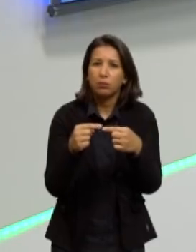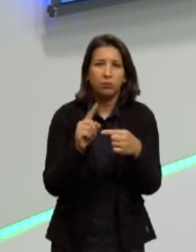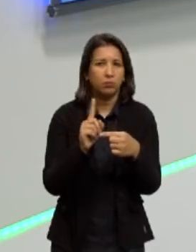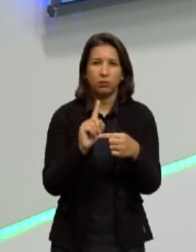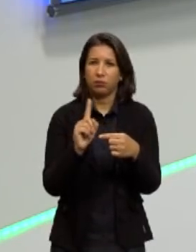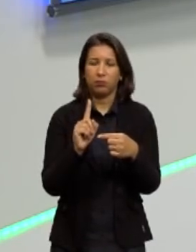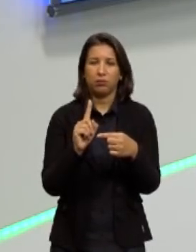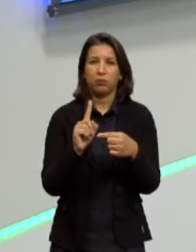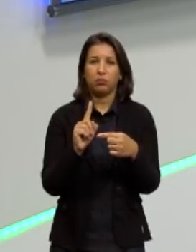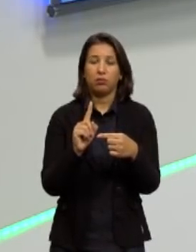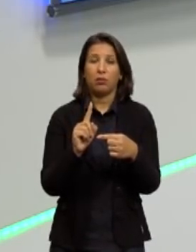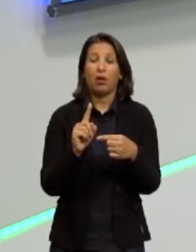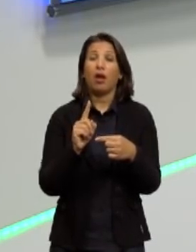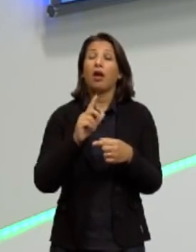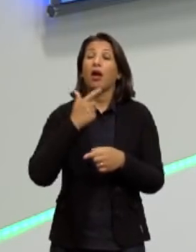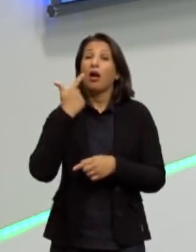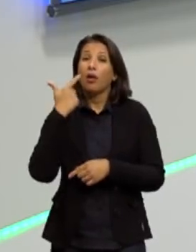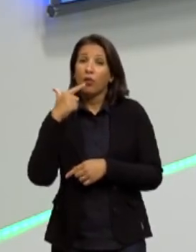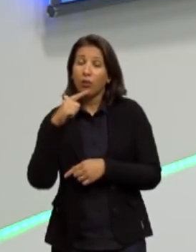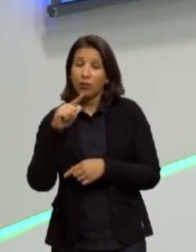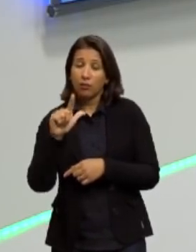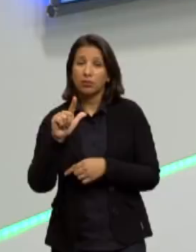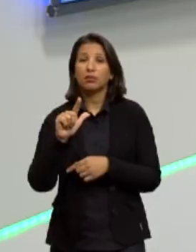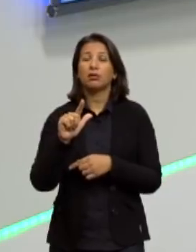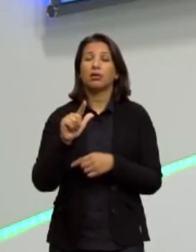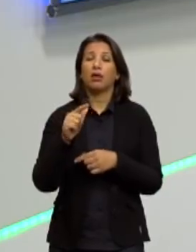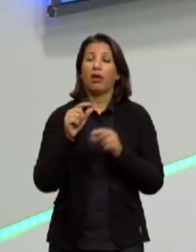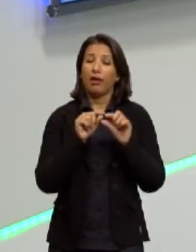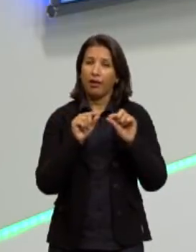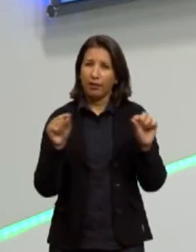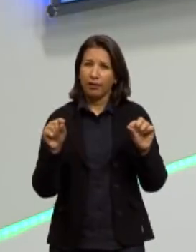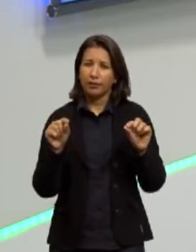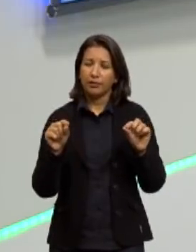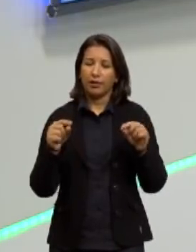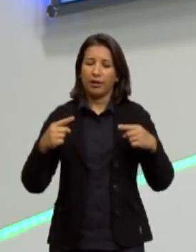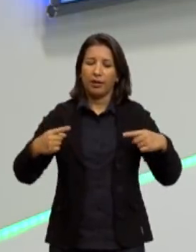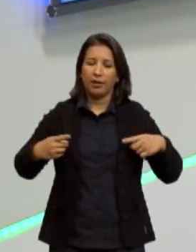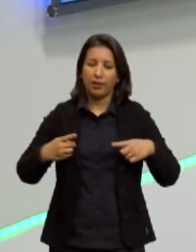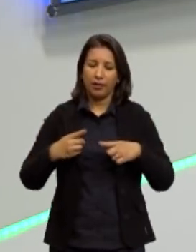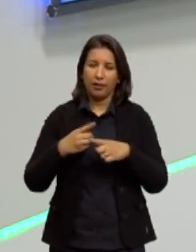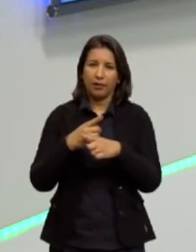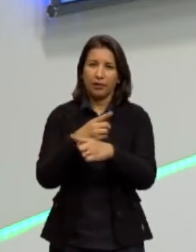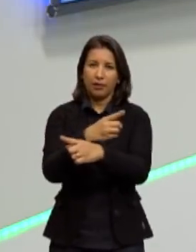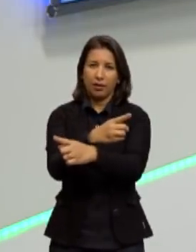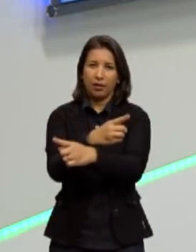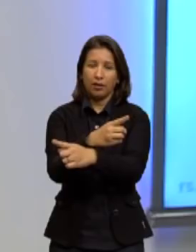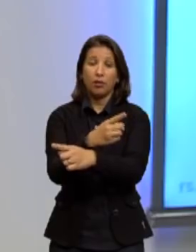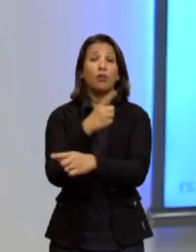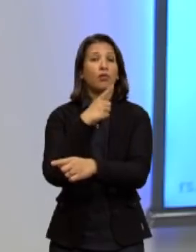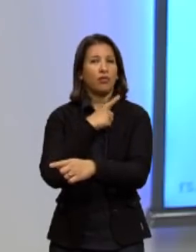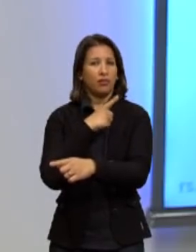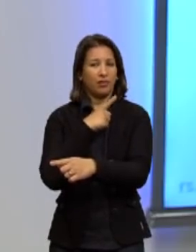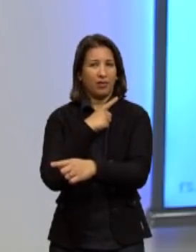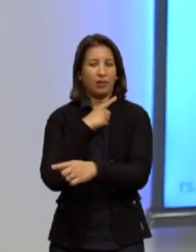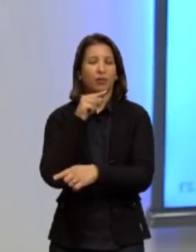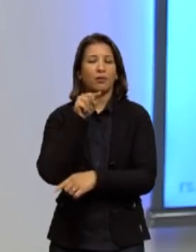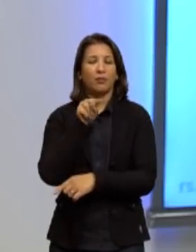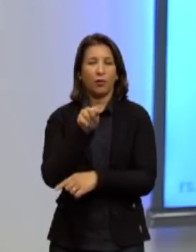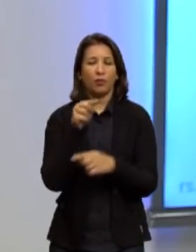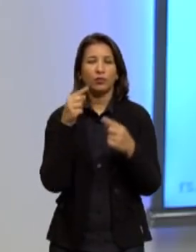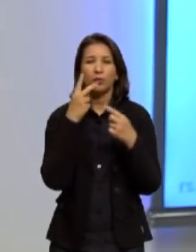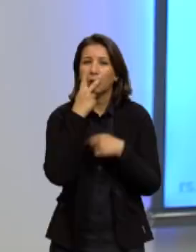e as retas transversais são aquelas em que tem o único ponto basta isso